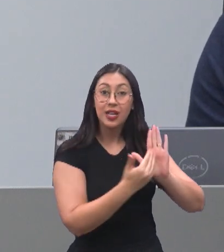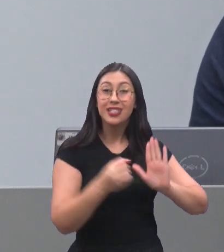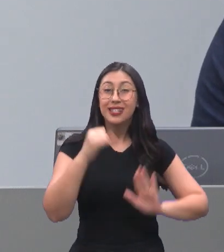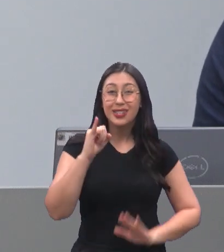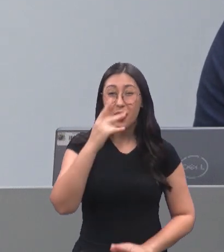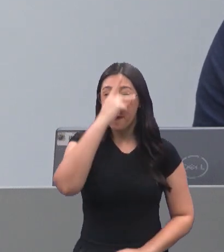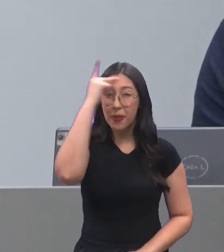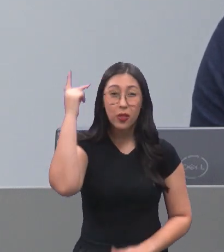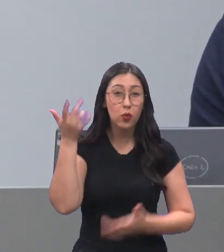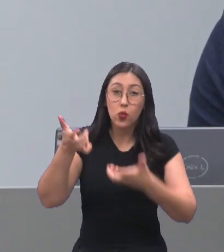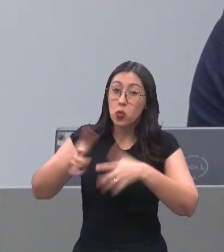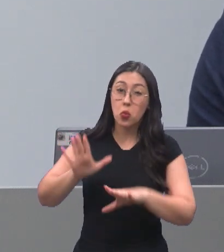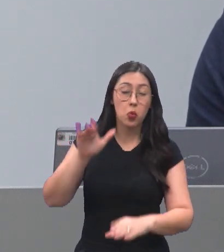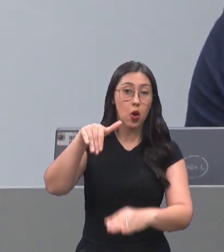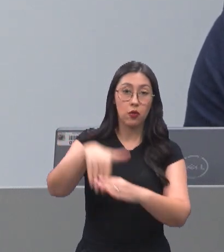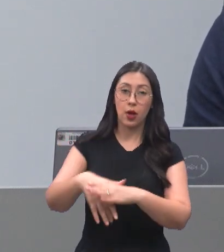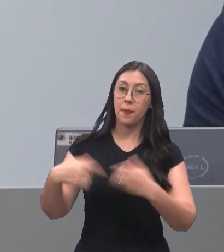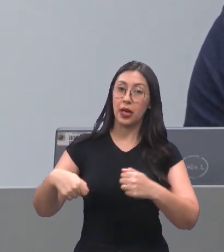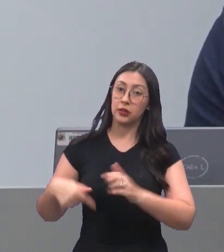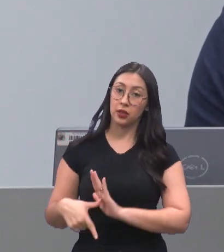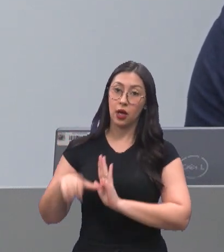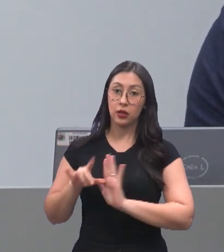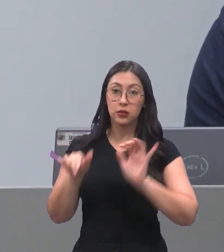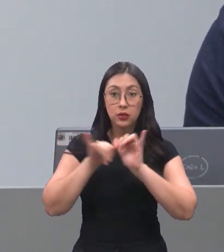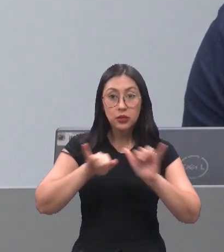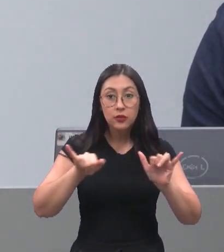início de cada votação. Informo aos